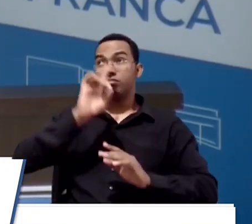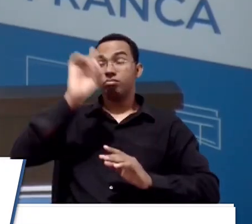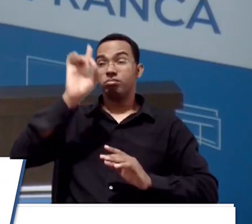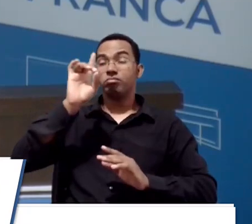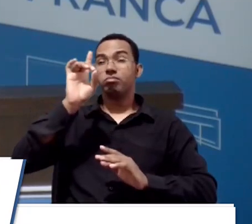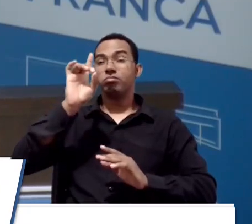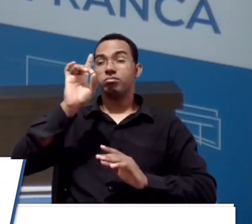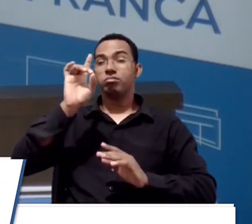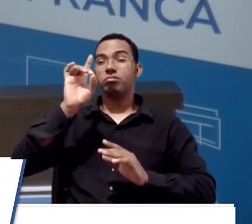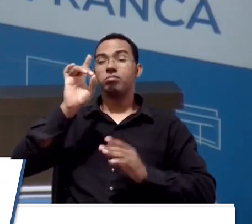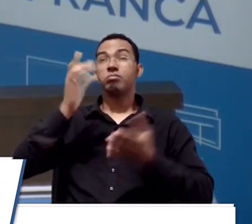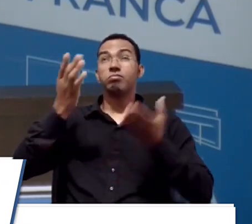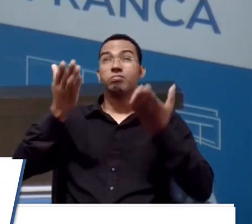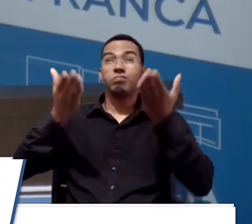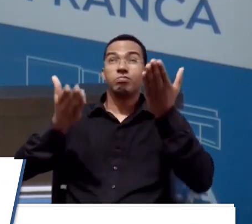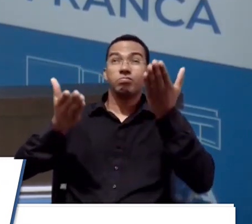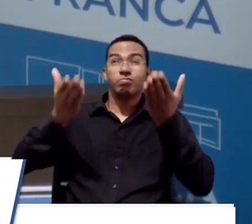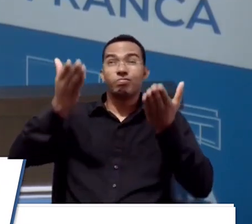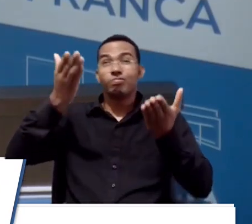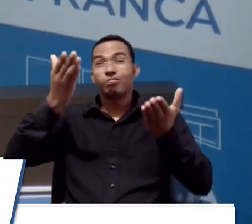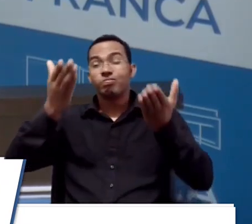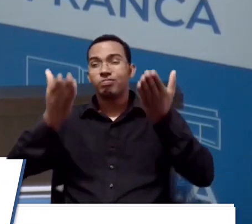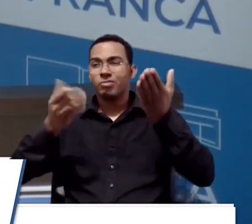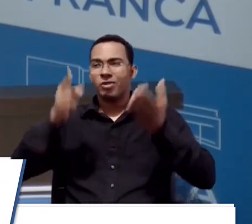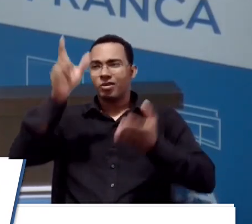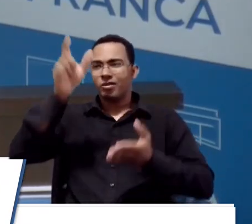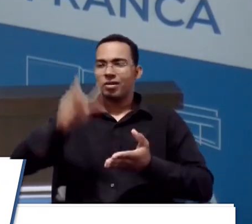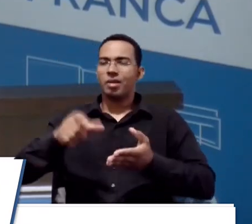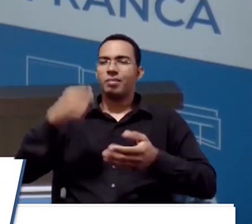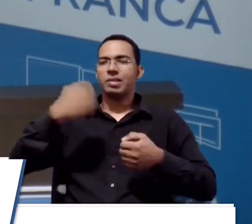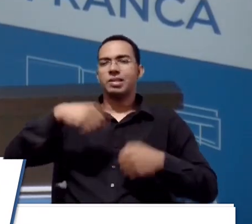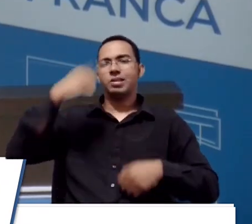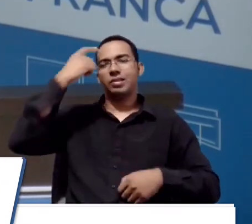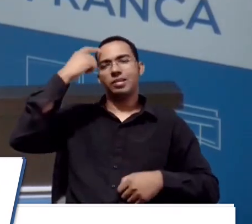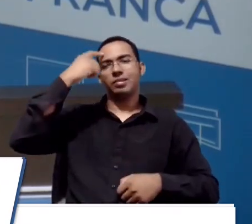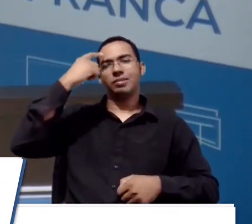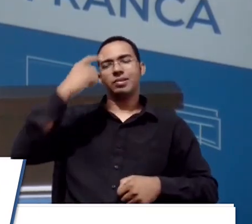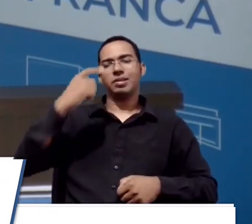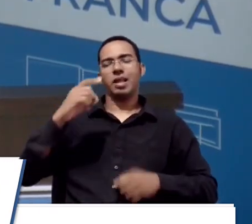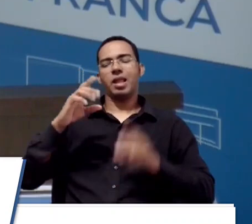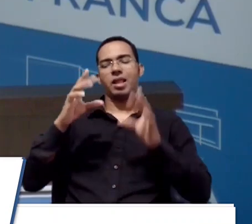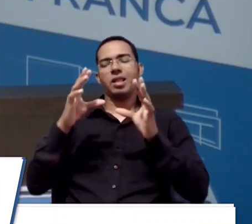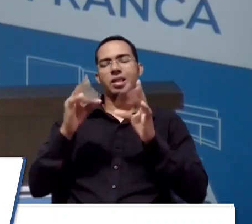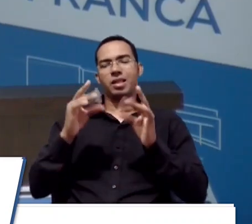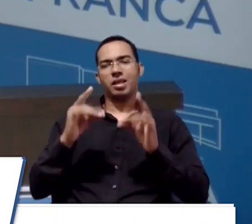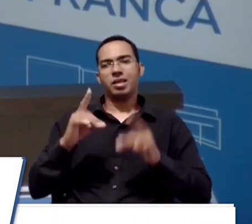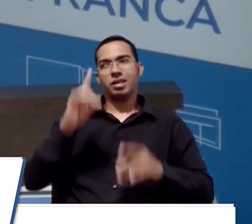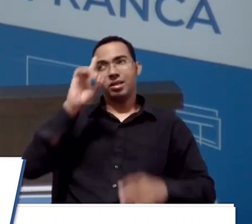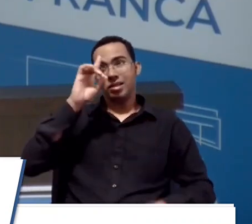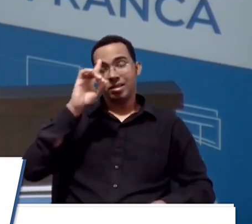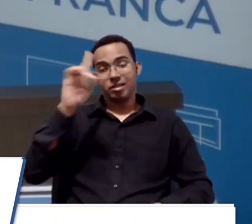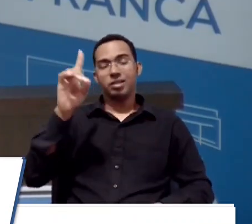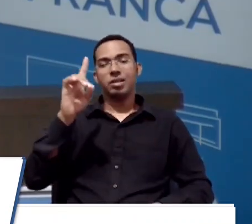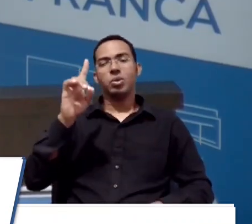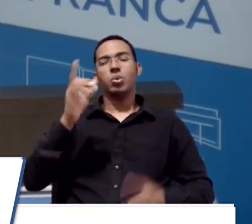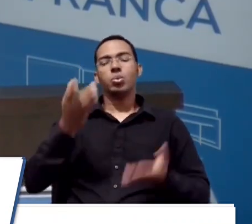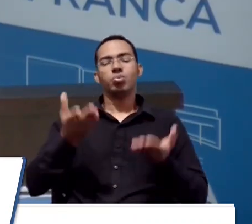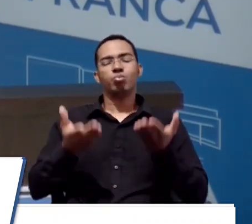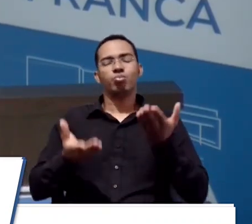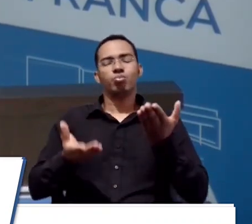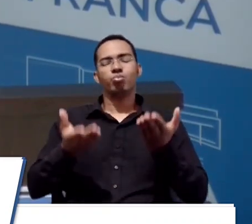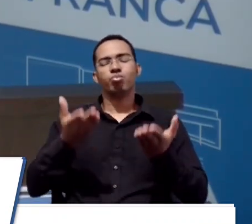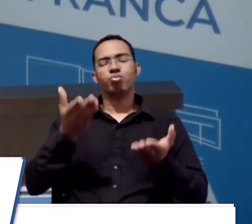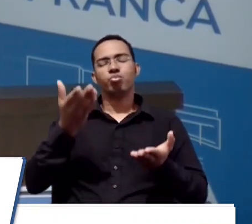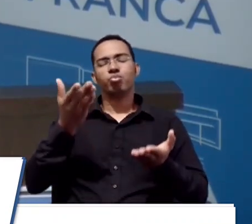na balança. Nós temos que pensar nisso, que Deus pesa na